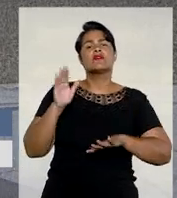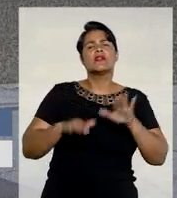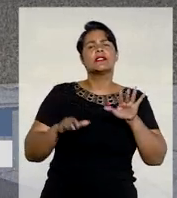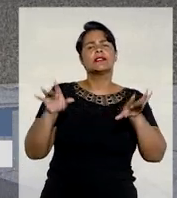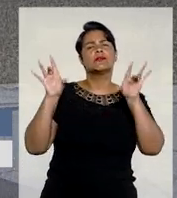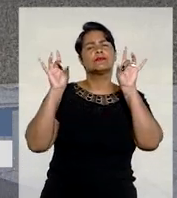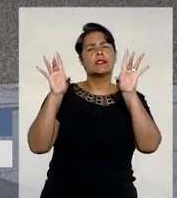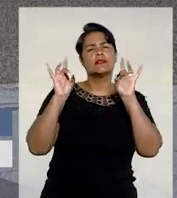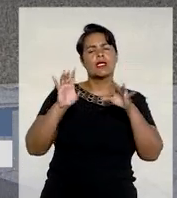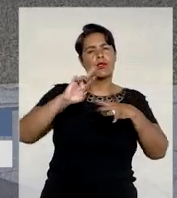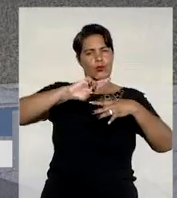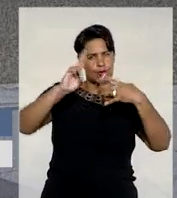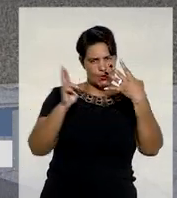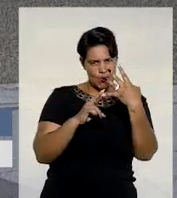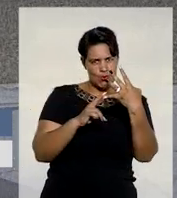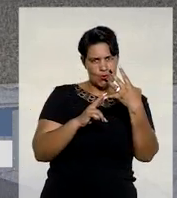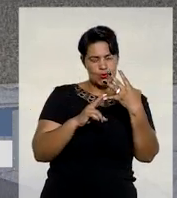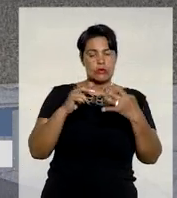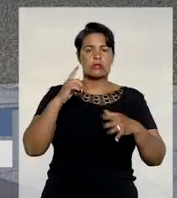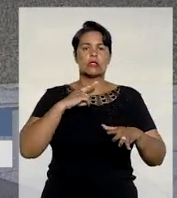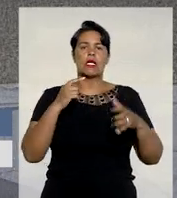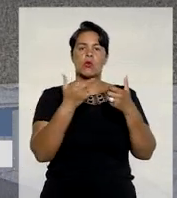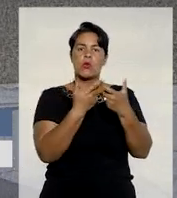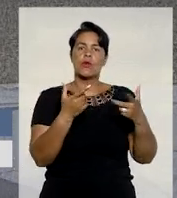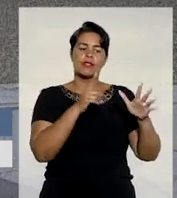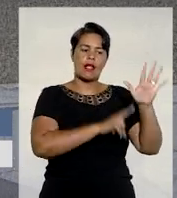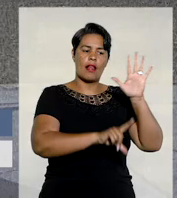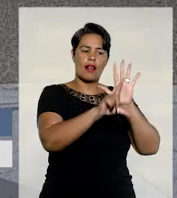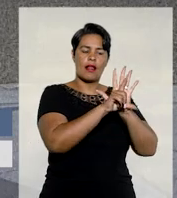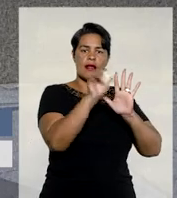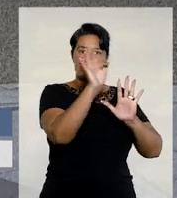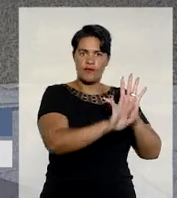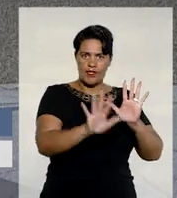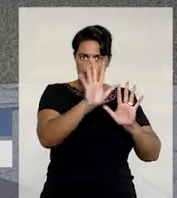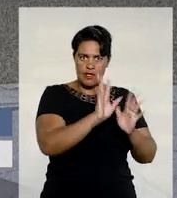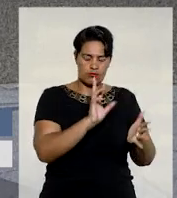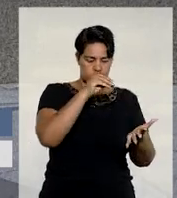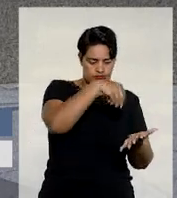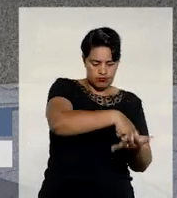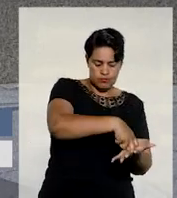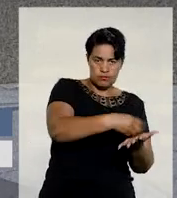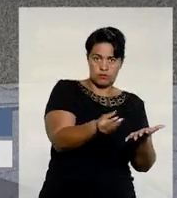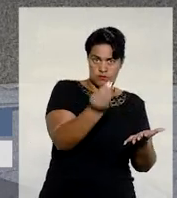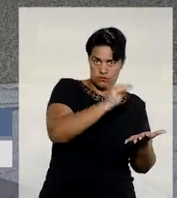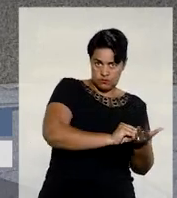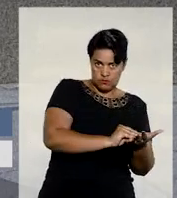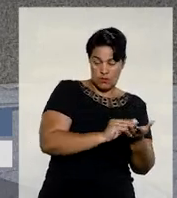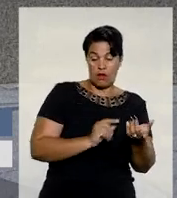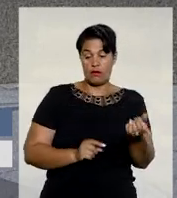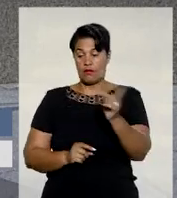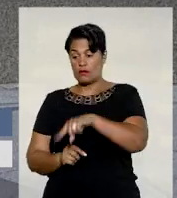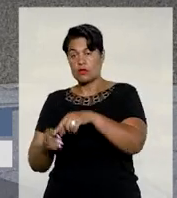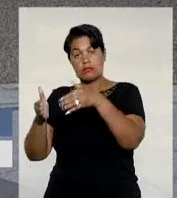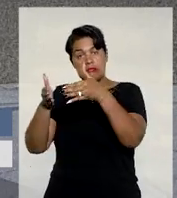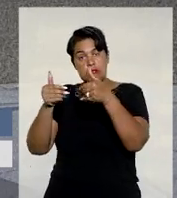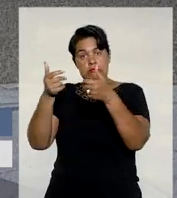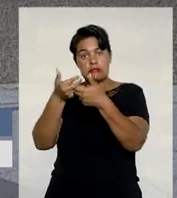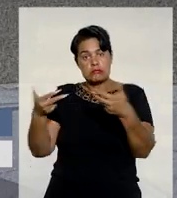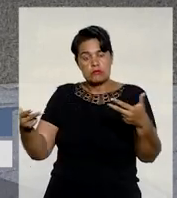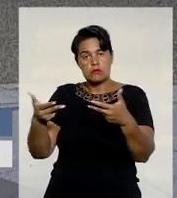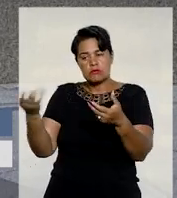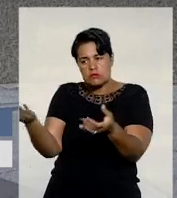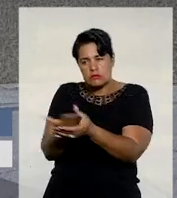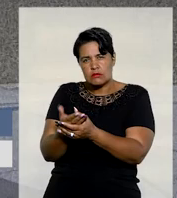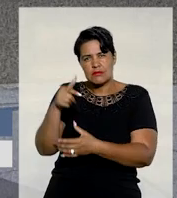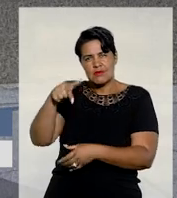especial diz respeito à interpretação de dispositivo de lei federal feita na sentença e reapreciada na apelação